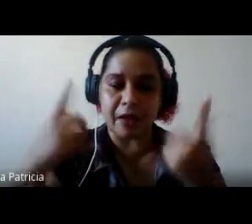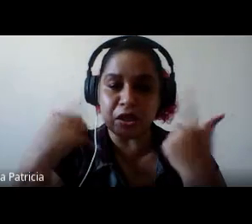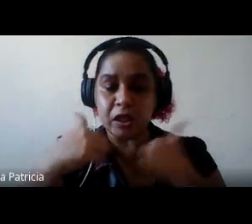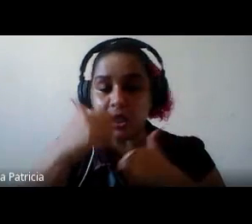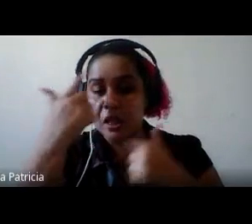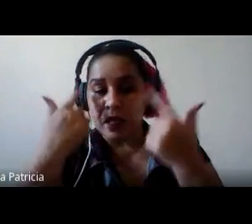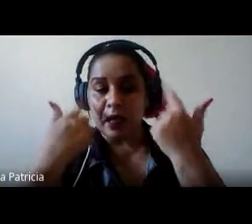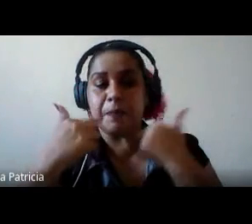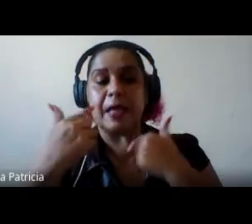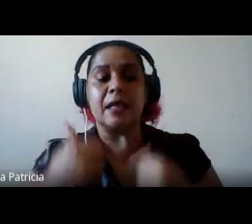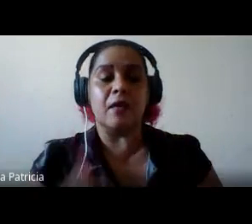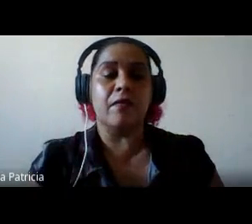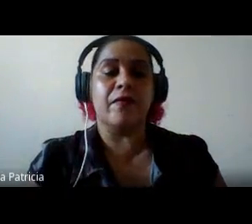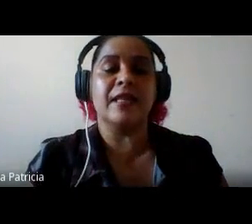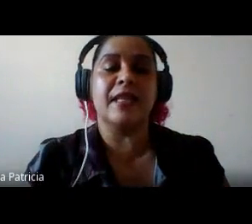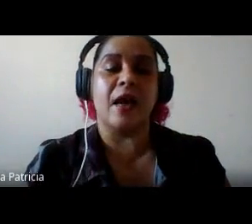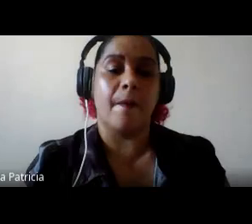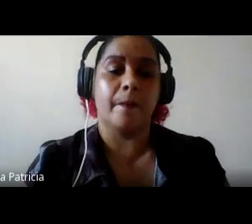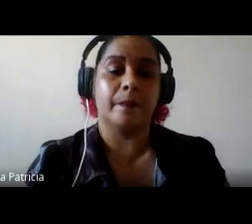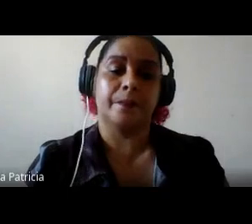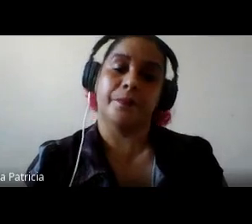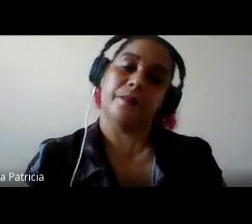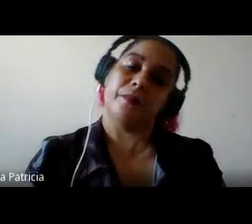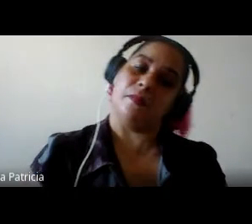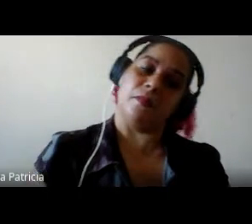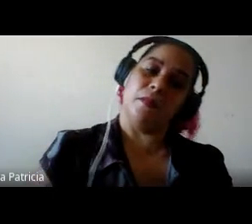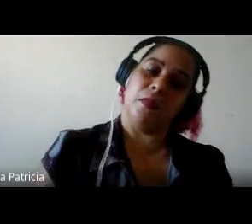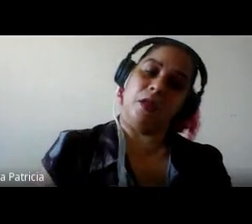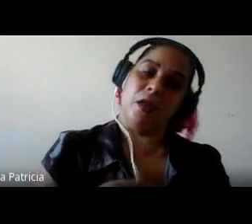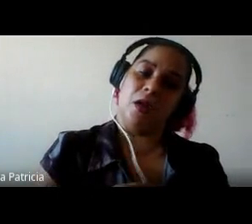que usar bastante expressão facial.